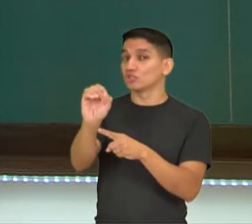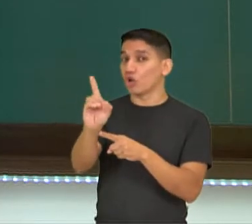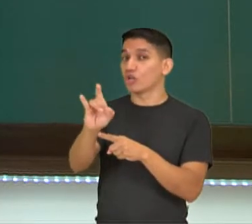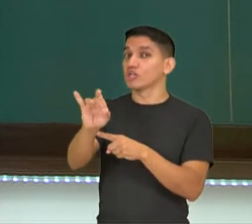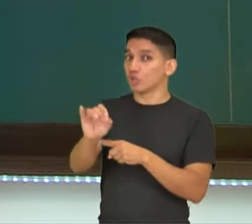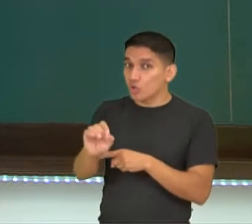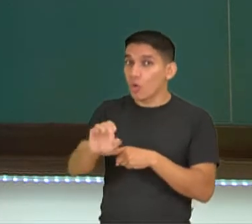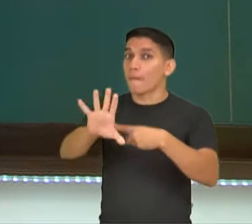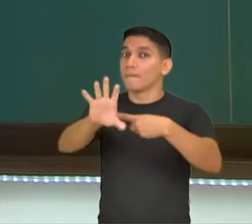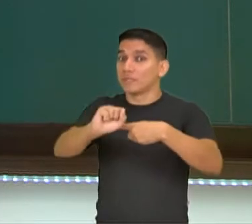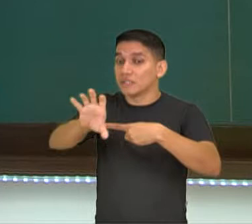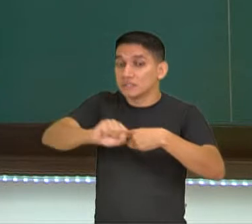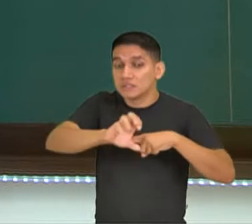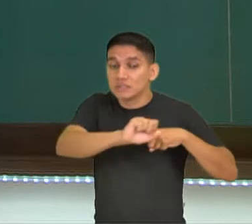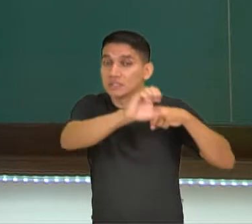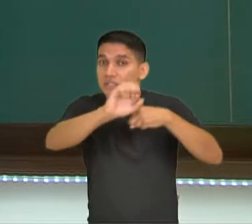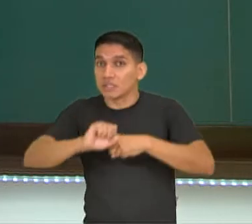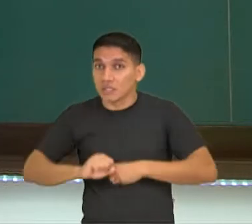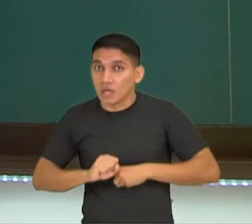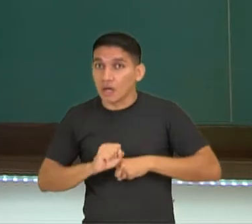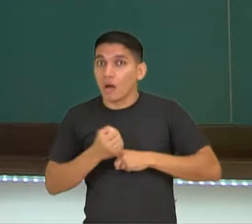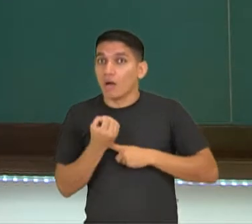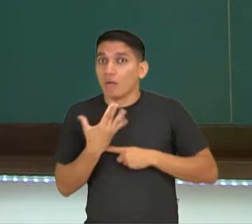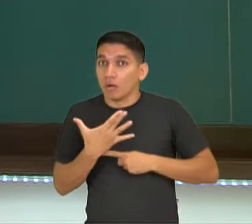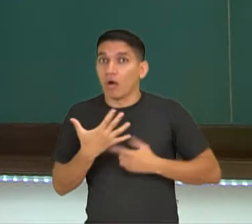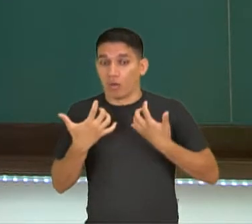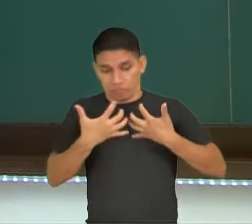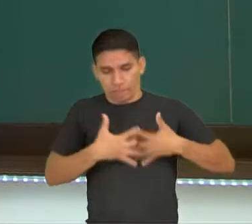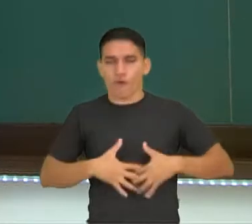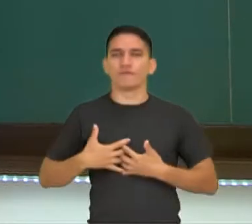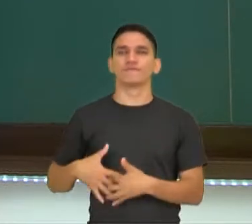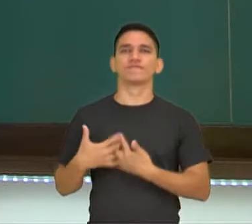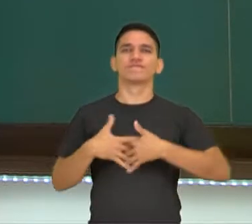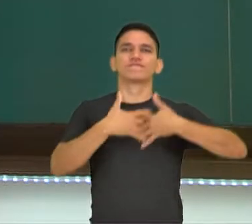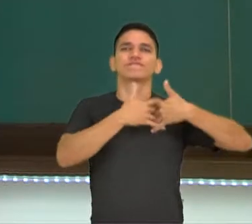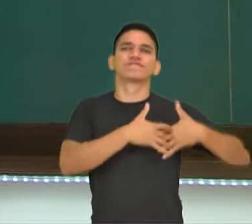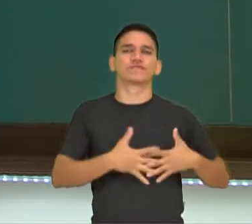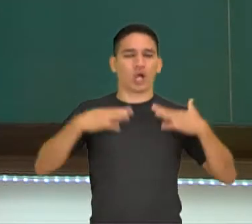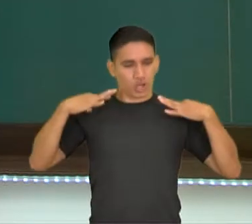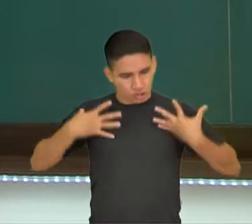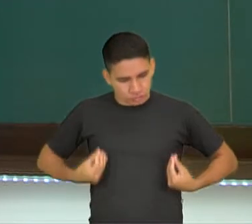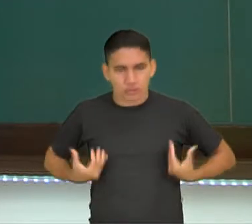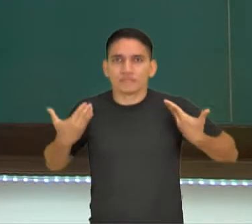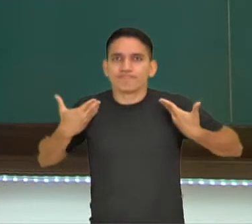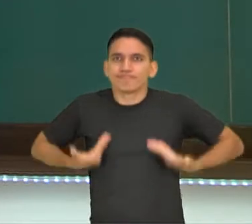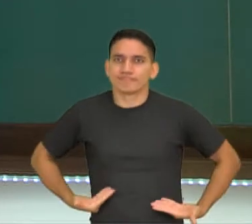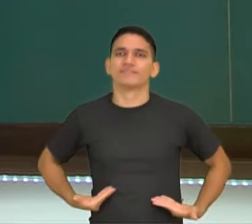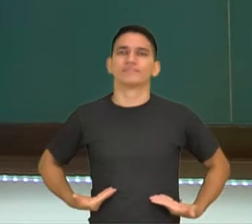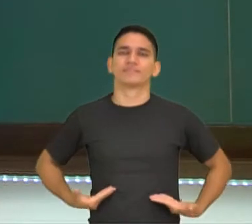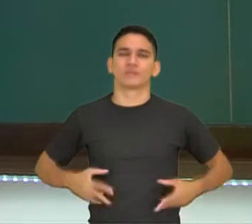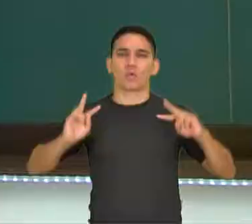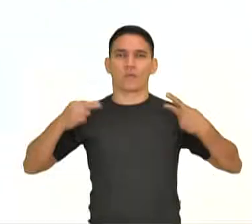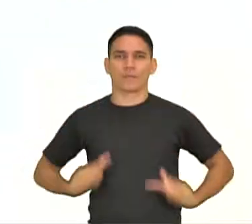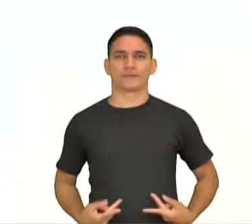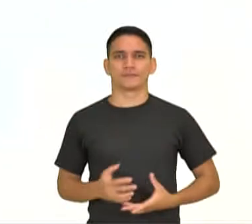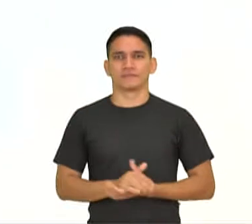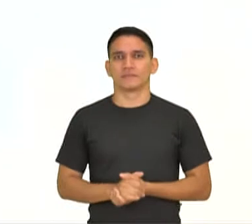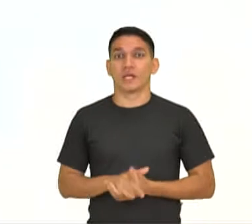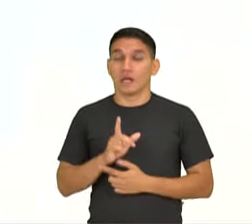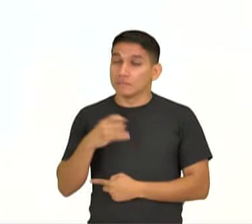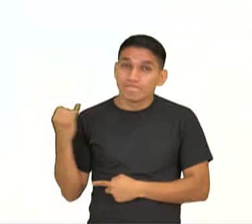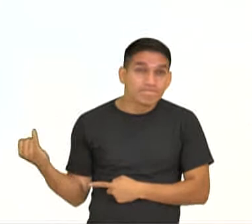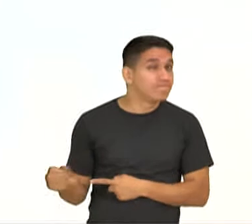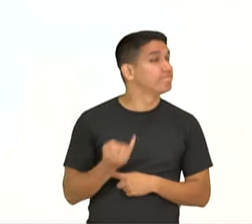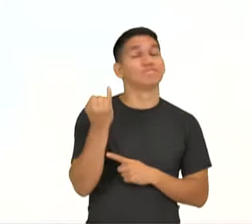dos minerais mais importantes para o bom funcionamento de toda esta máquina aqui que é o ser humano. Ele é vital